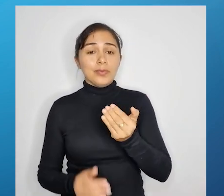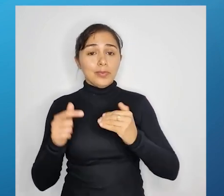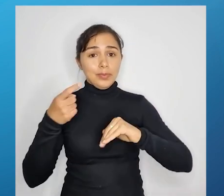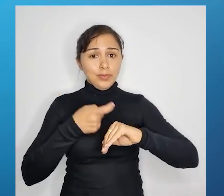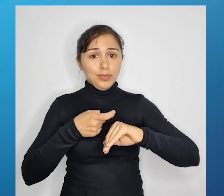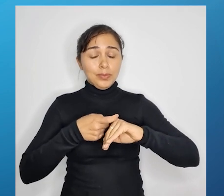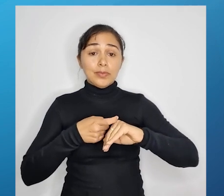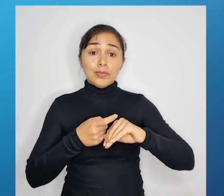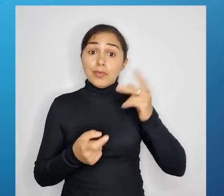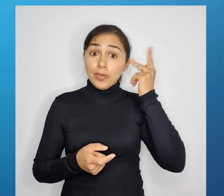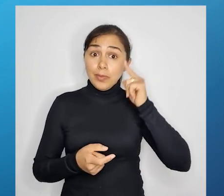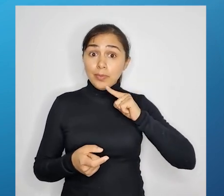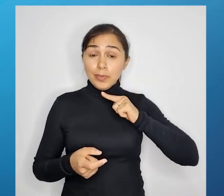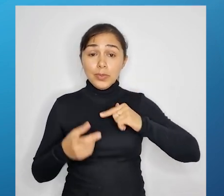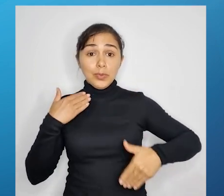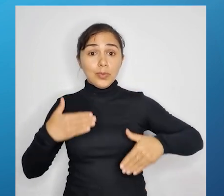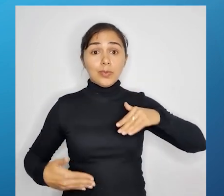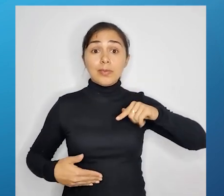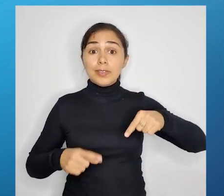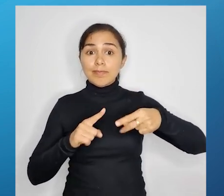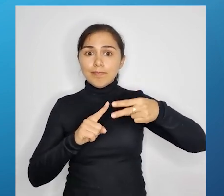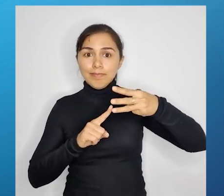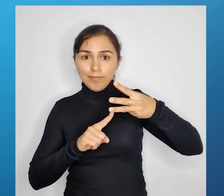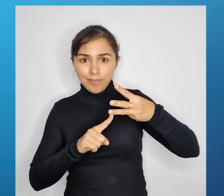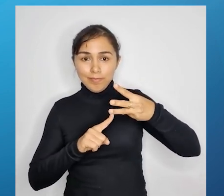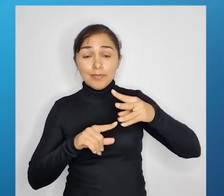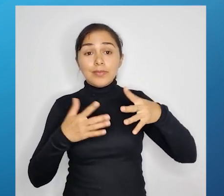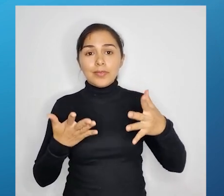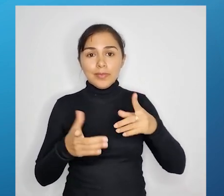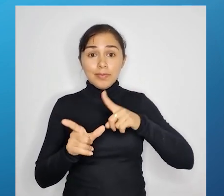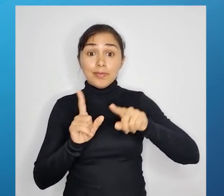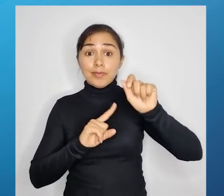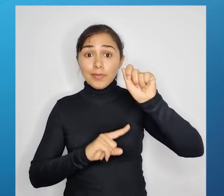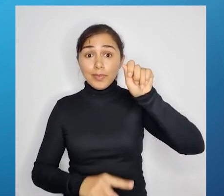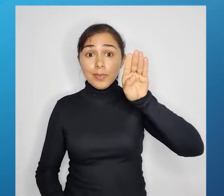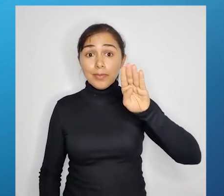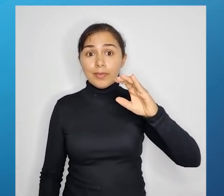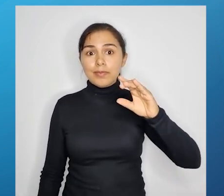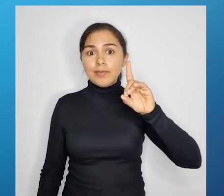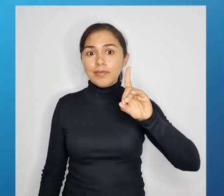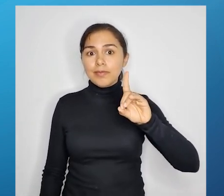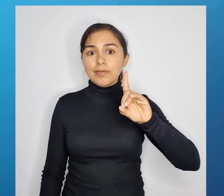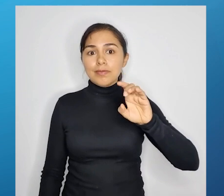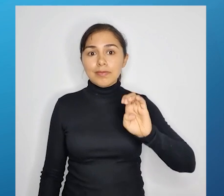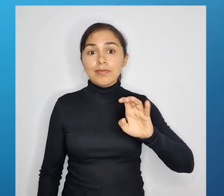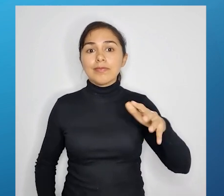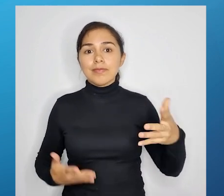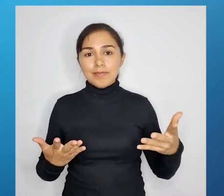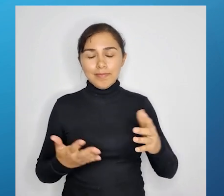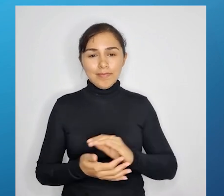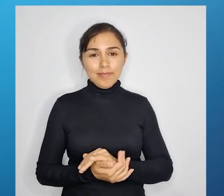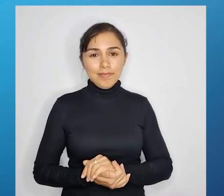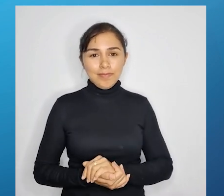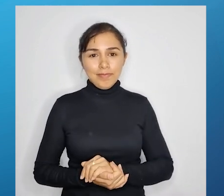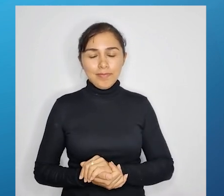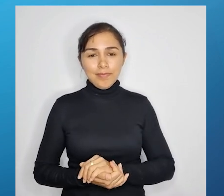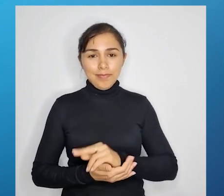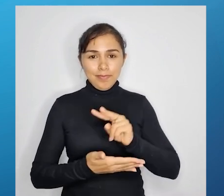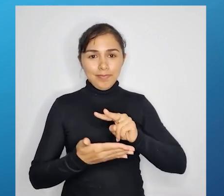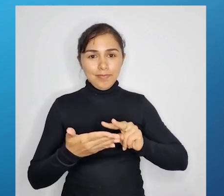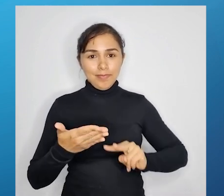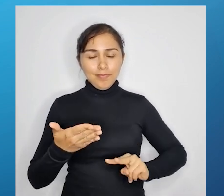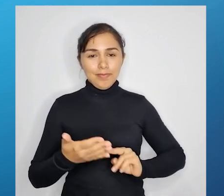costuma ser dividido em 3 partes básicas. Letra A, cabeça, membros e tórax. Letra B,